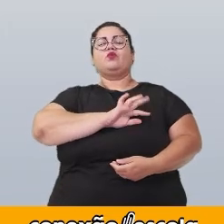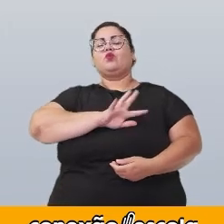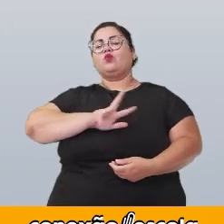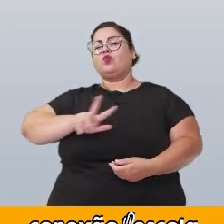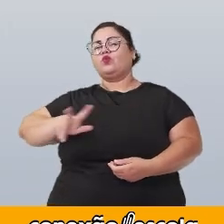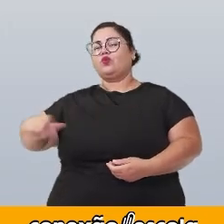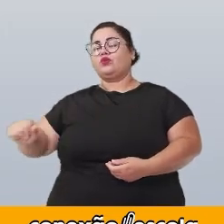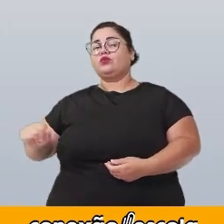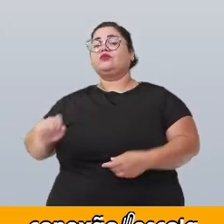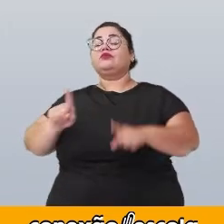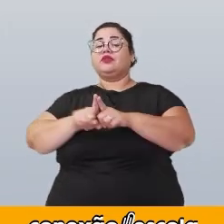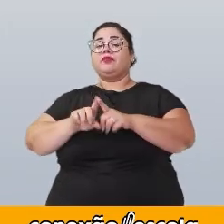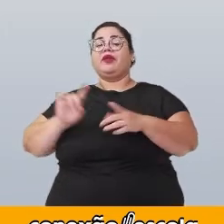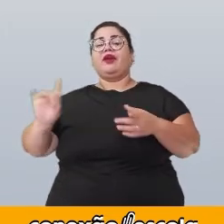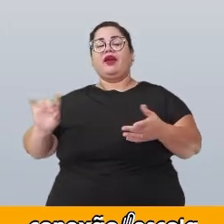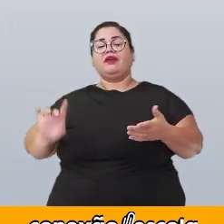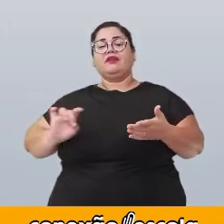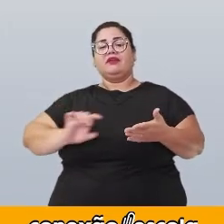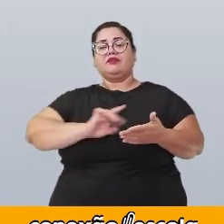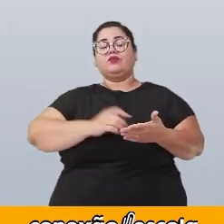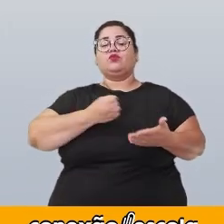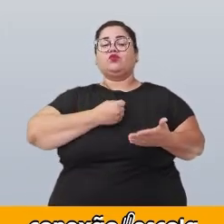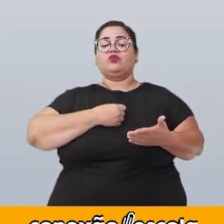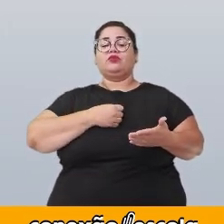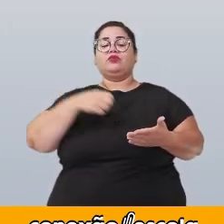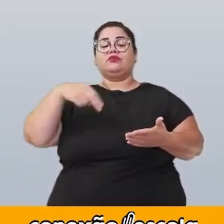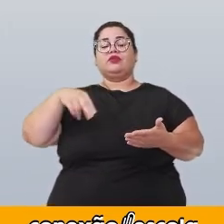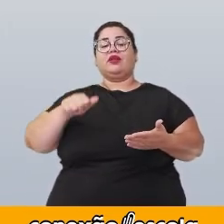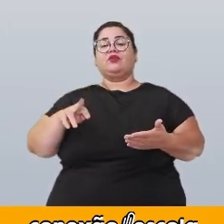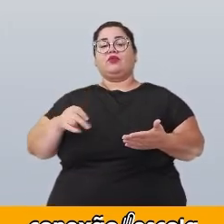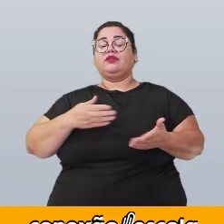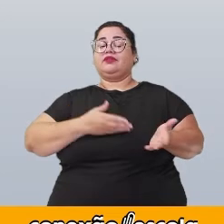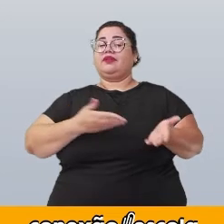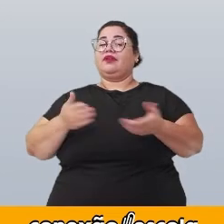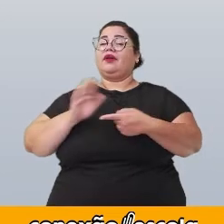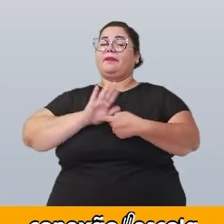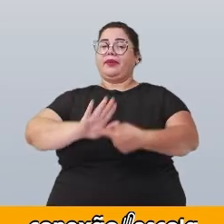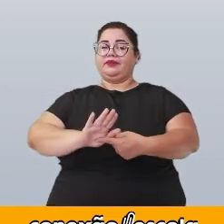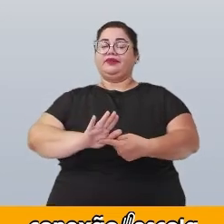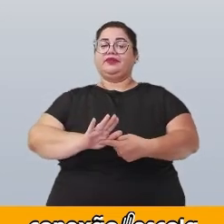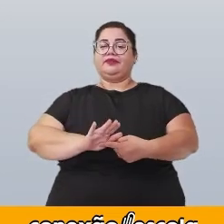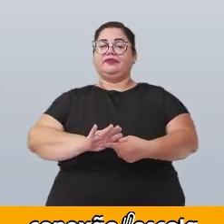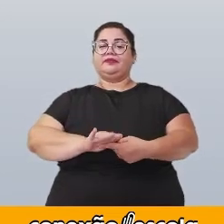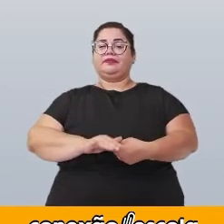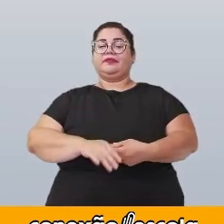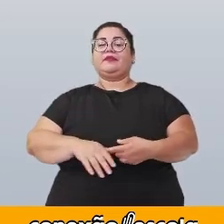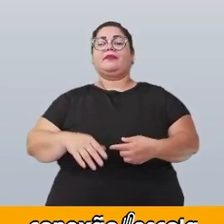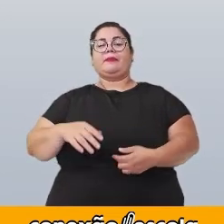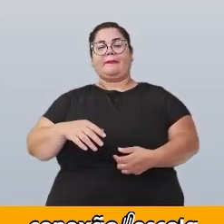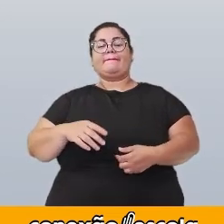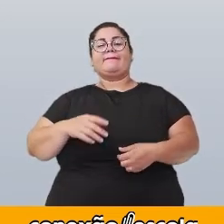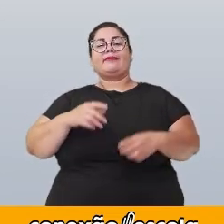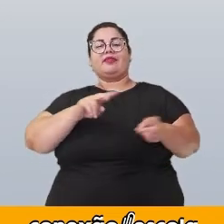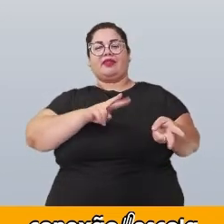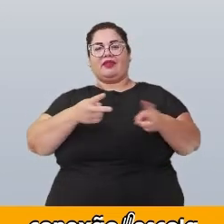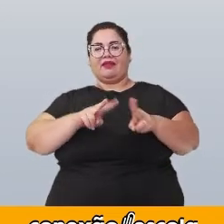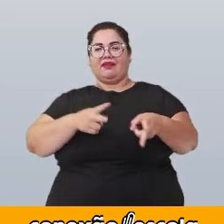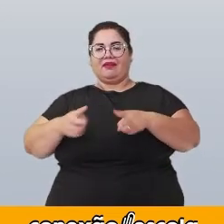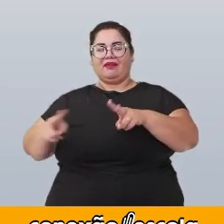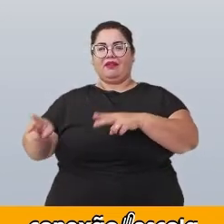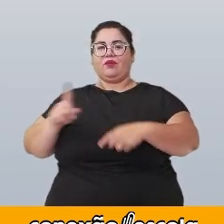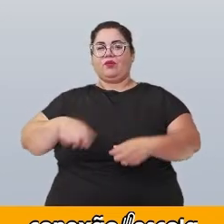todos e por cada um dos números naturais que vamos apresentar. No caso das